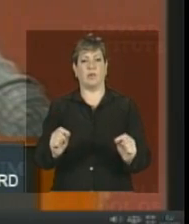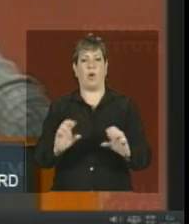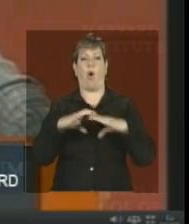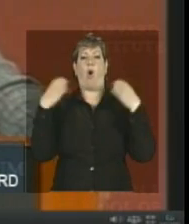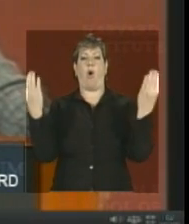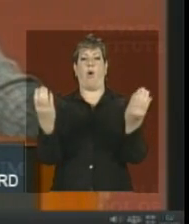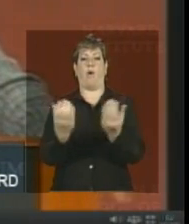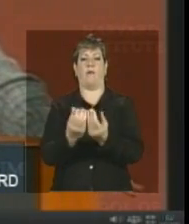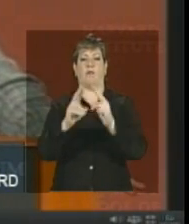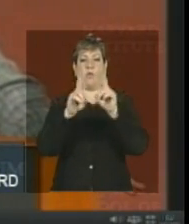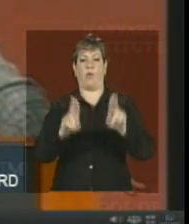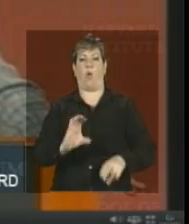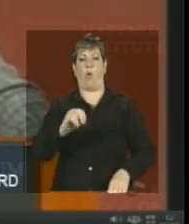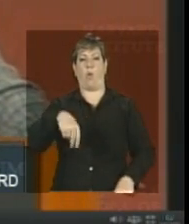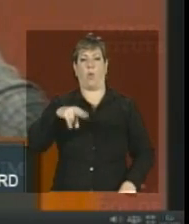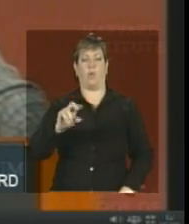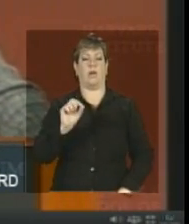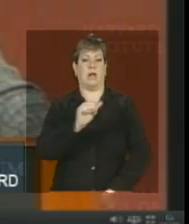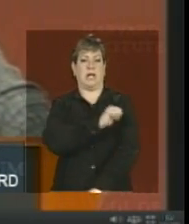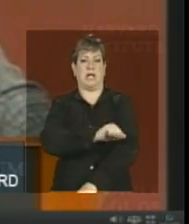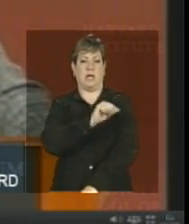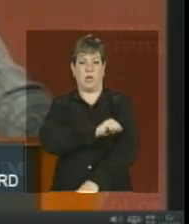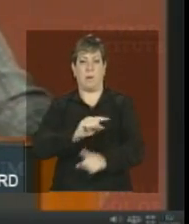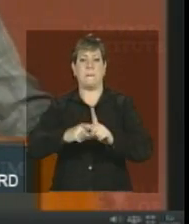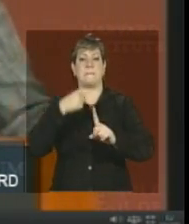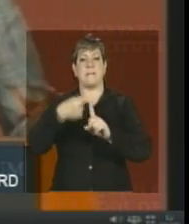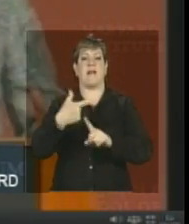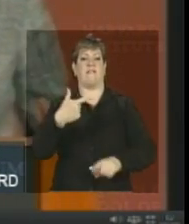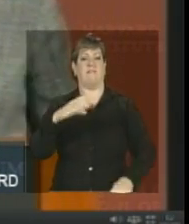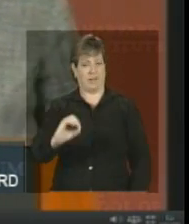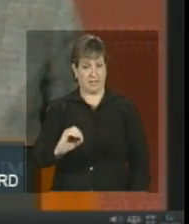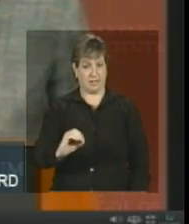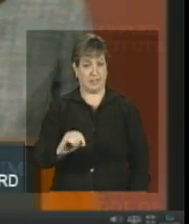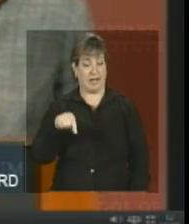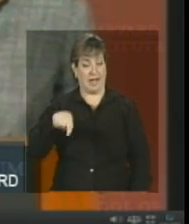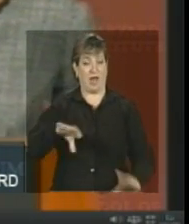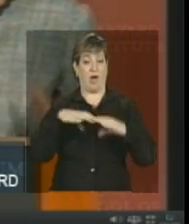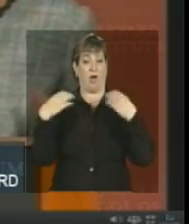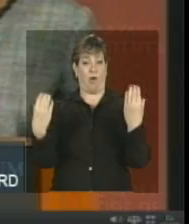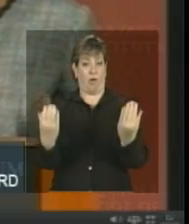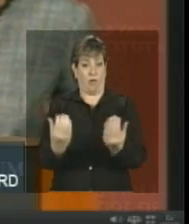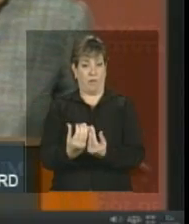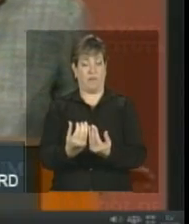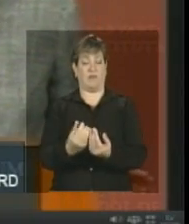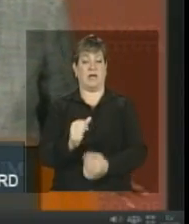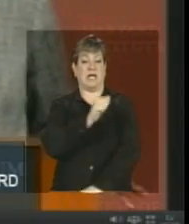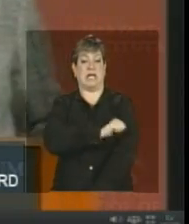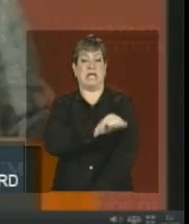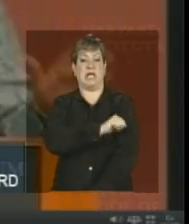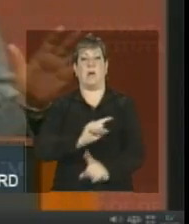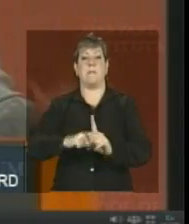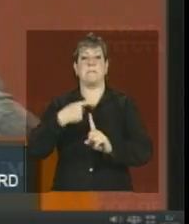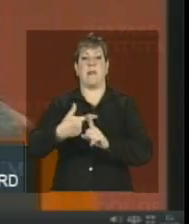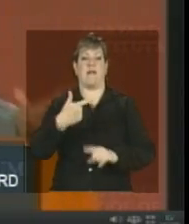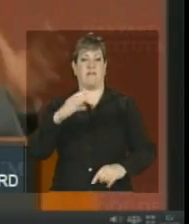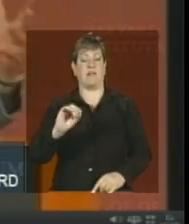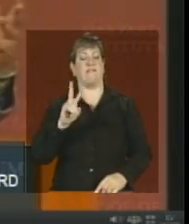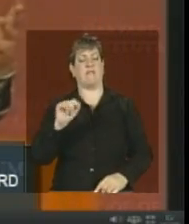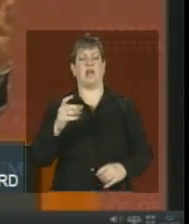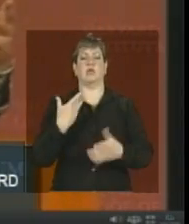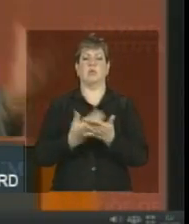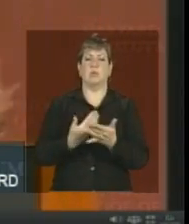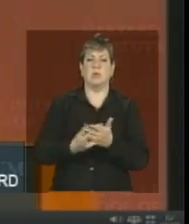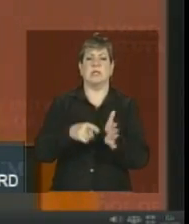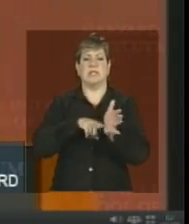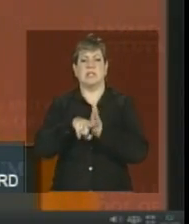conferência da ONU Rio Mais 20. A conferência da Rio Mais 20 vai estudar, vai discutir e